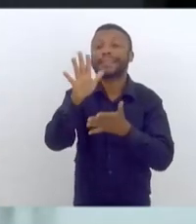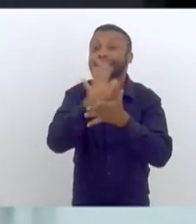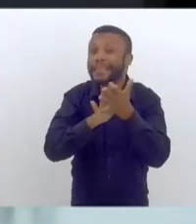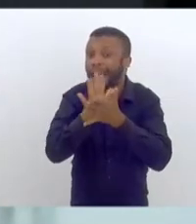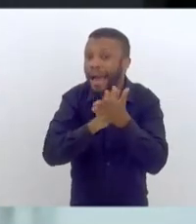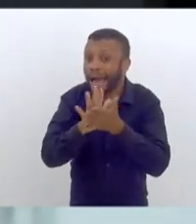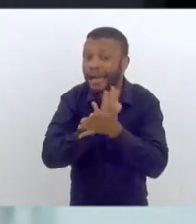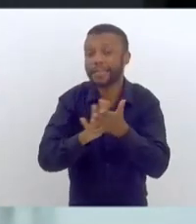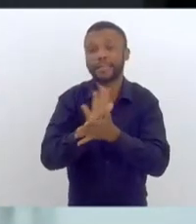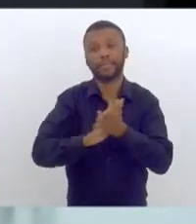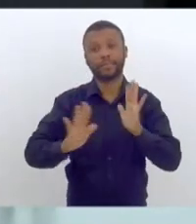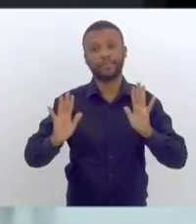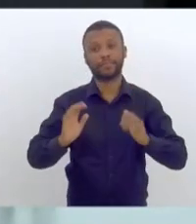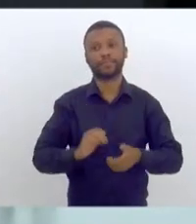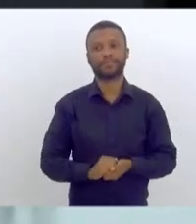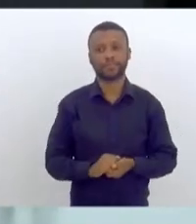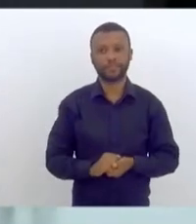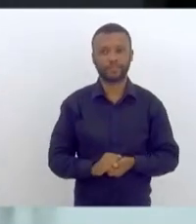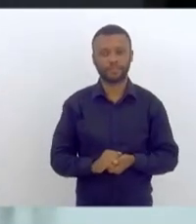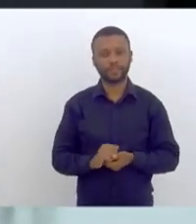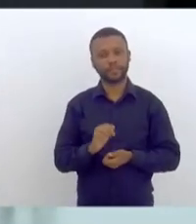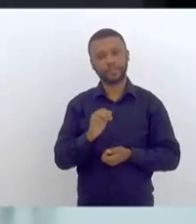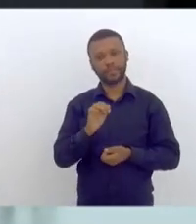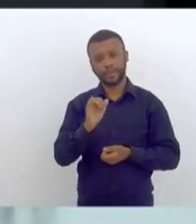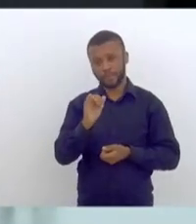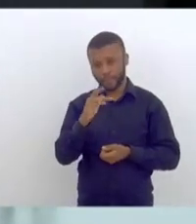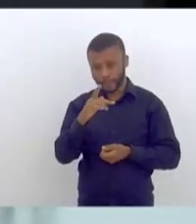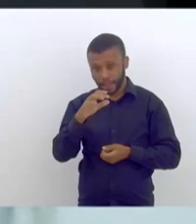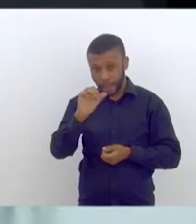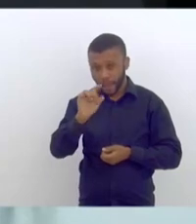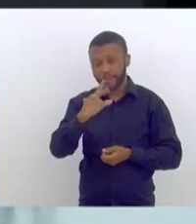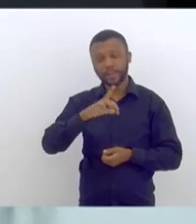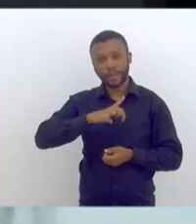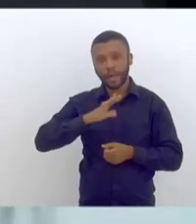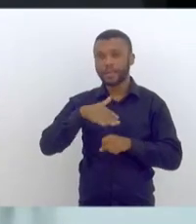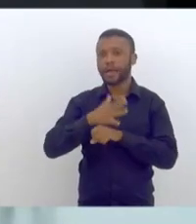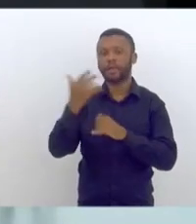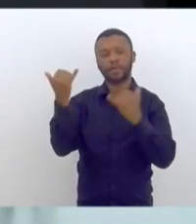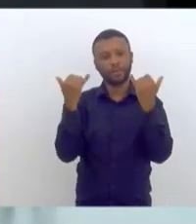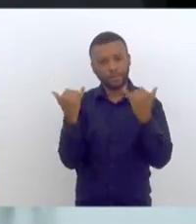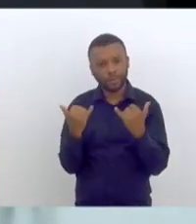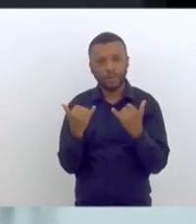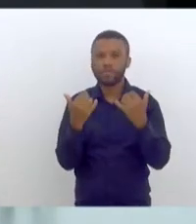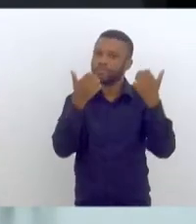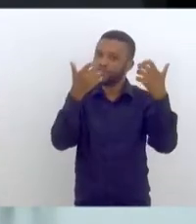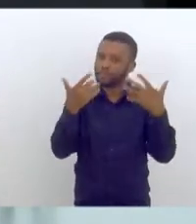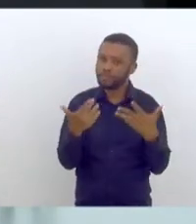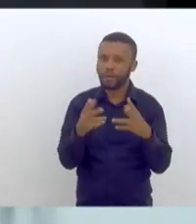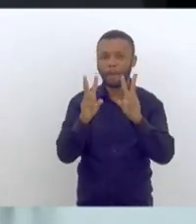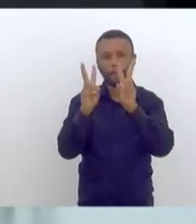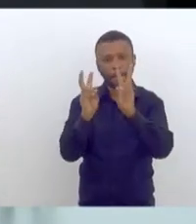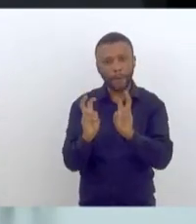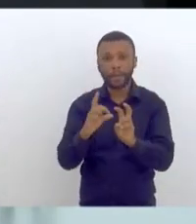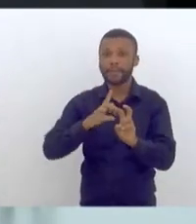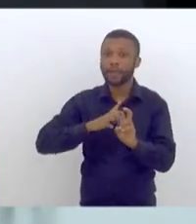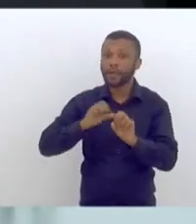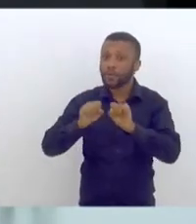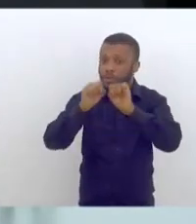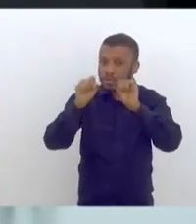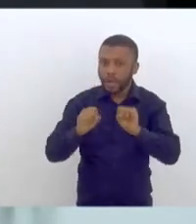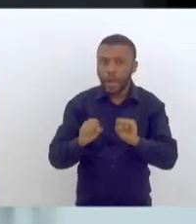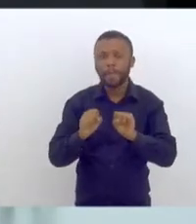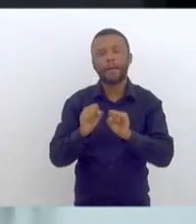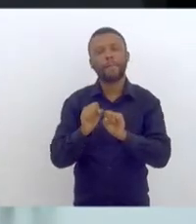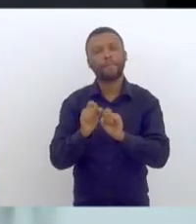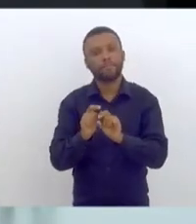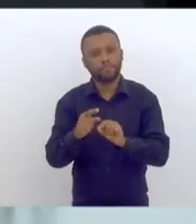monitora nada como a gente bem já falou aqui hoje tem o sistema do TSE onde a gente vai colocar